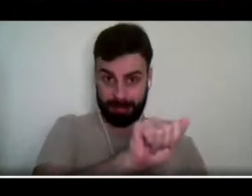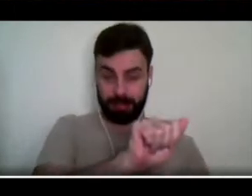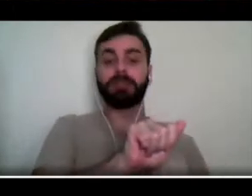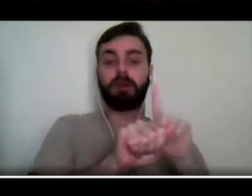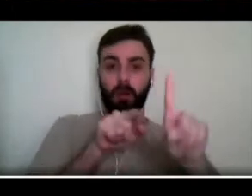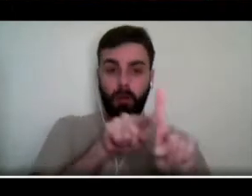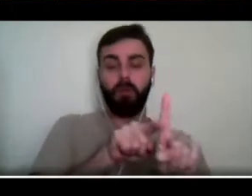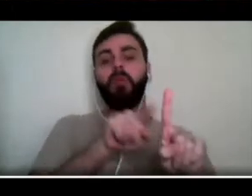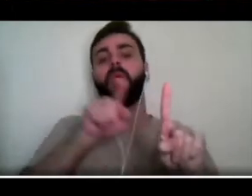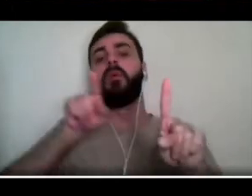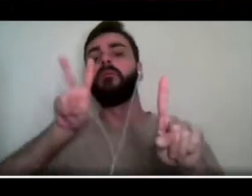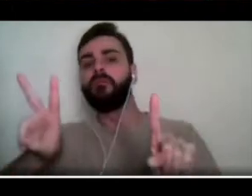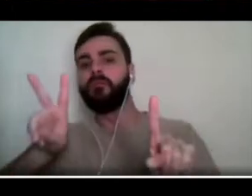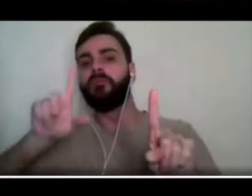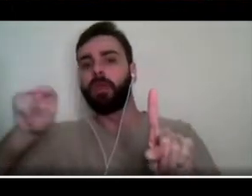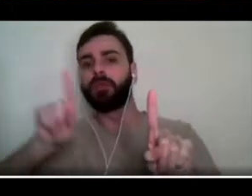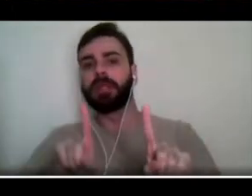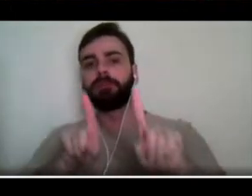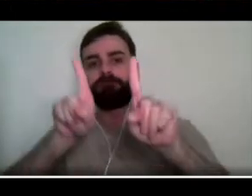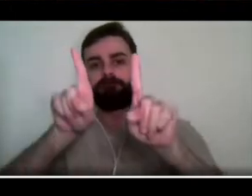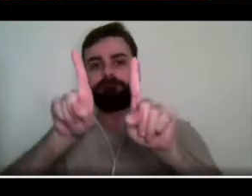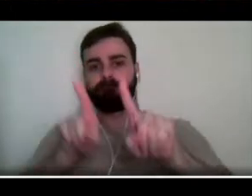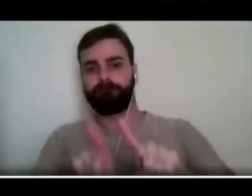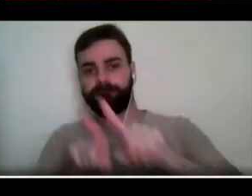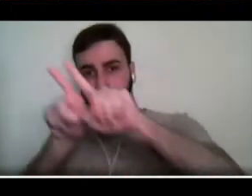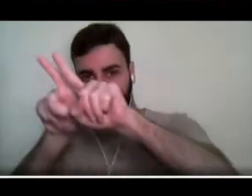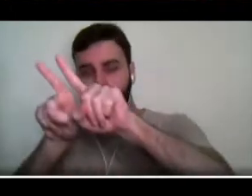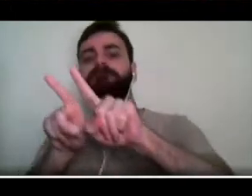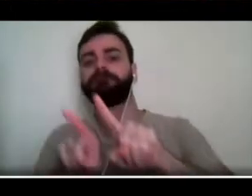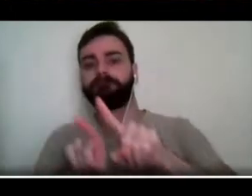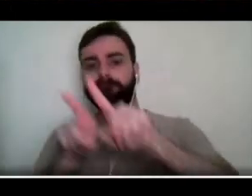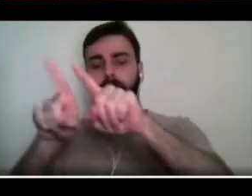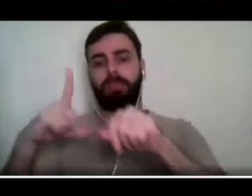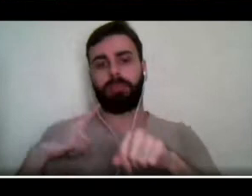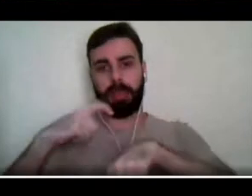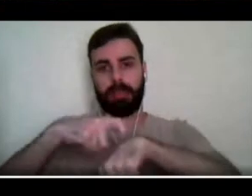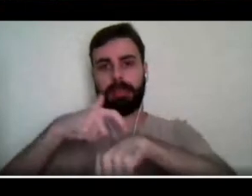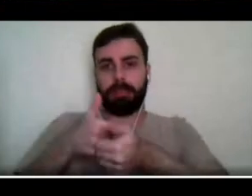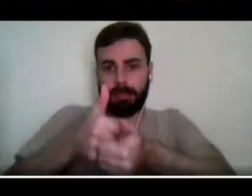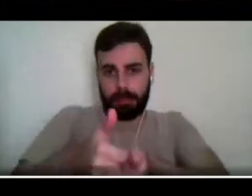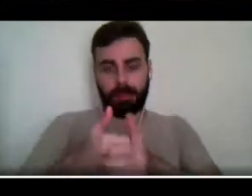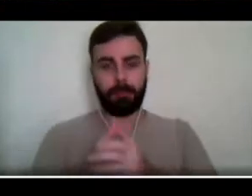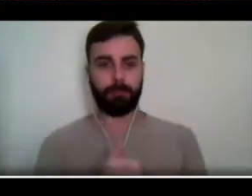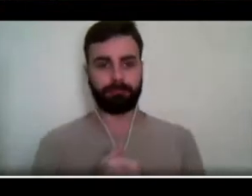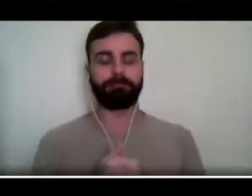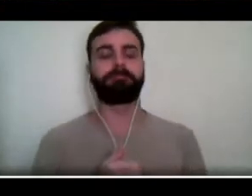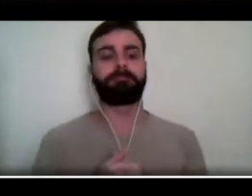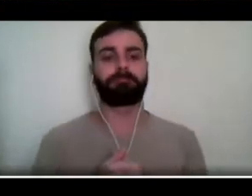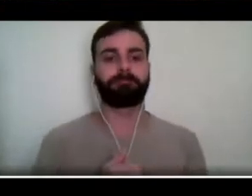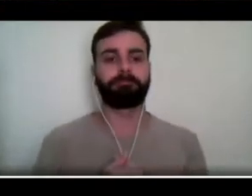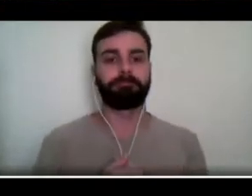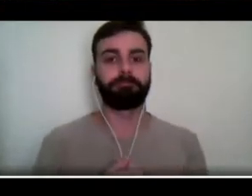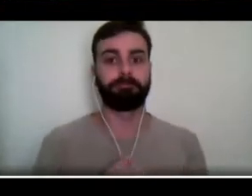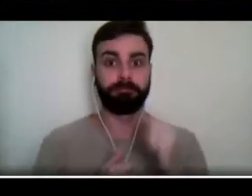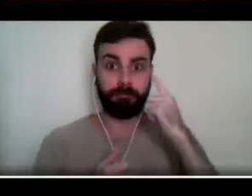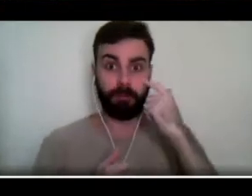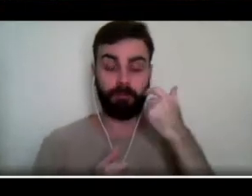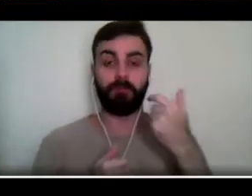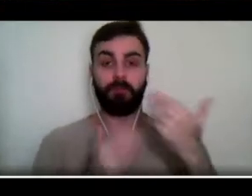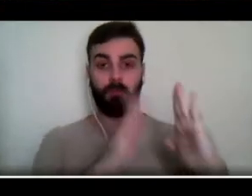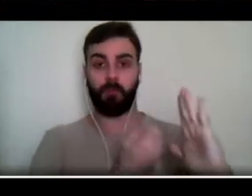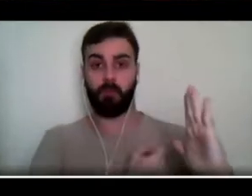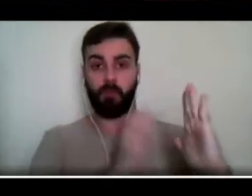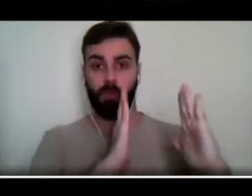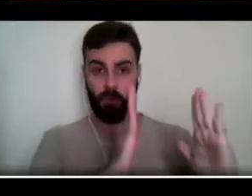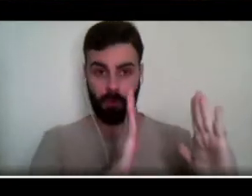B, né, o que ele está pedindo é o módulo da componente da